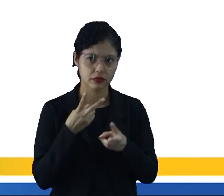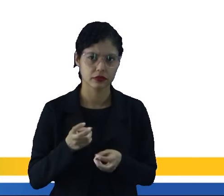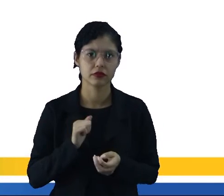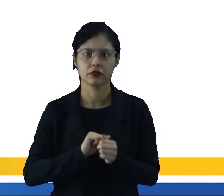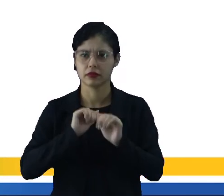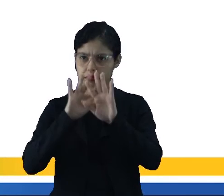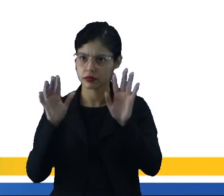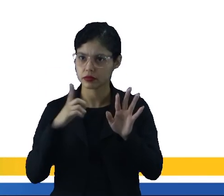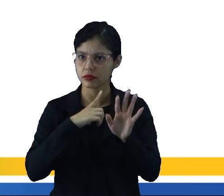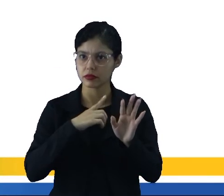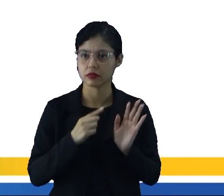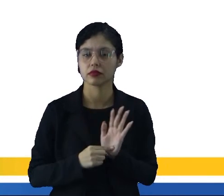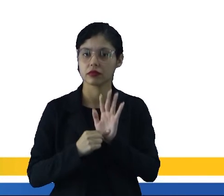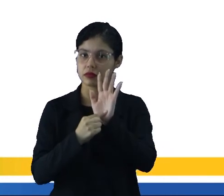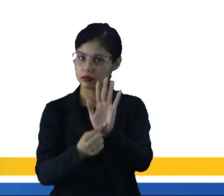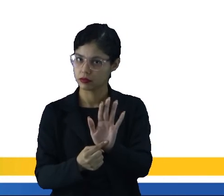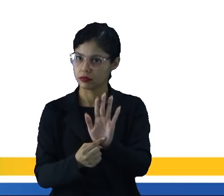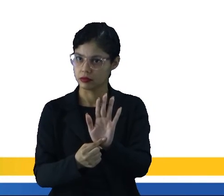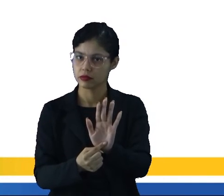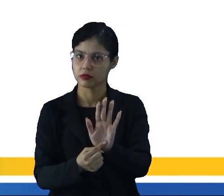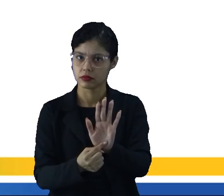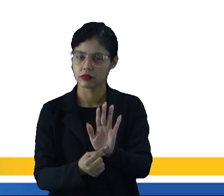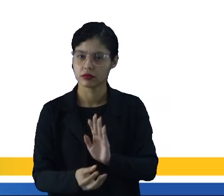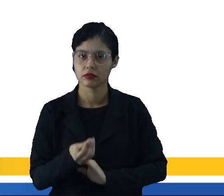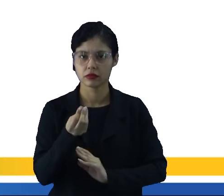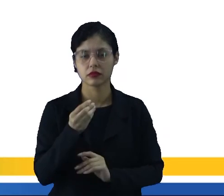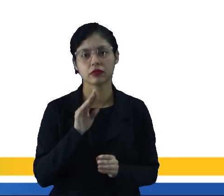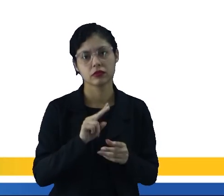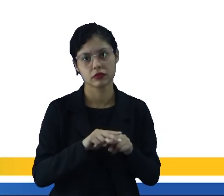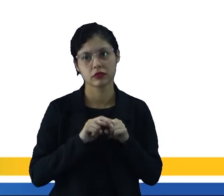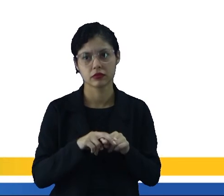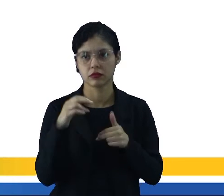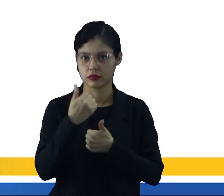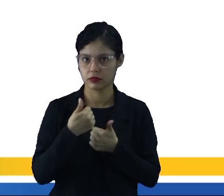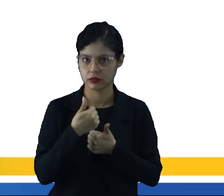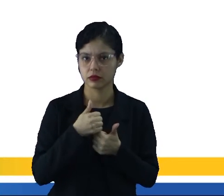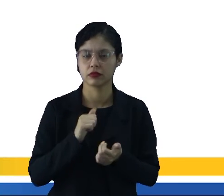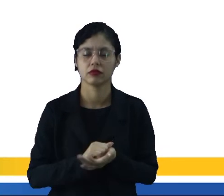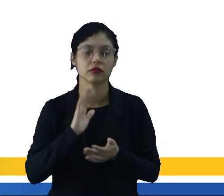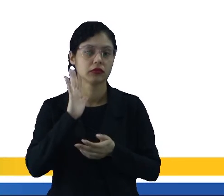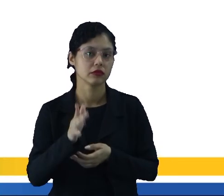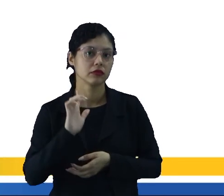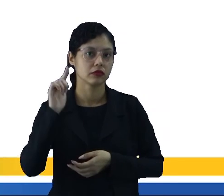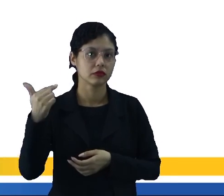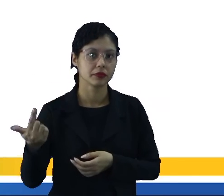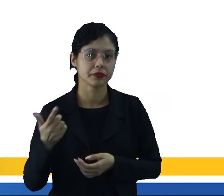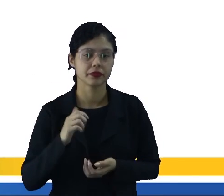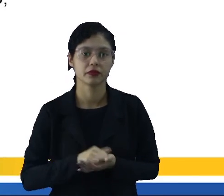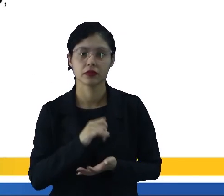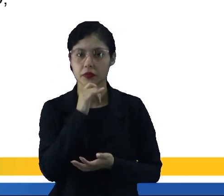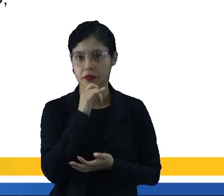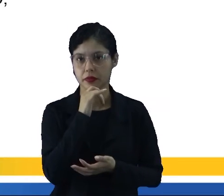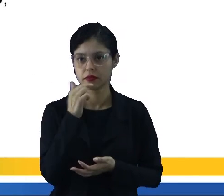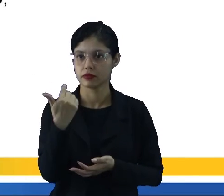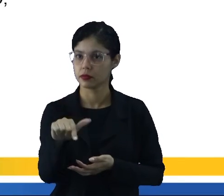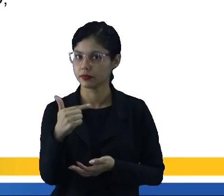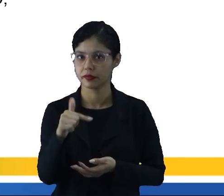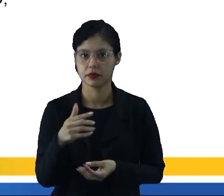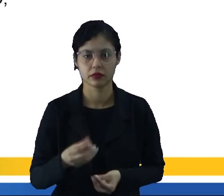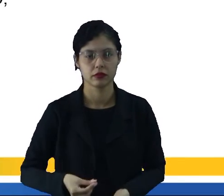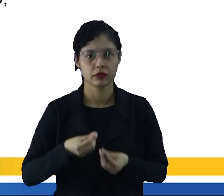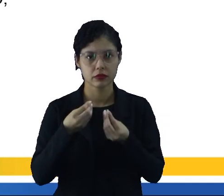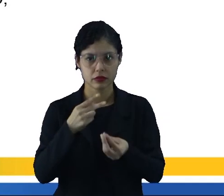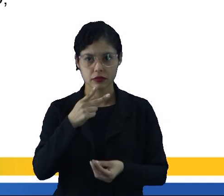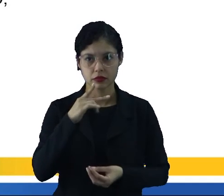claramente que aqui foi dado o valor do peão por isso que foi usada a substituição já no caso aqui não foi